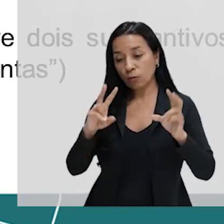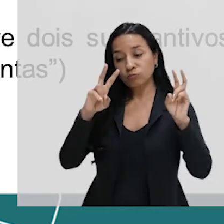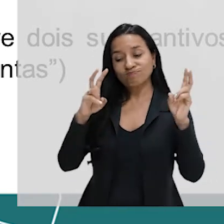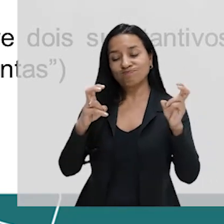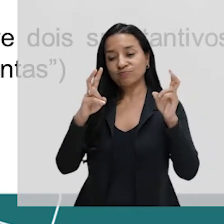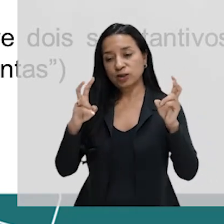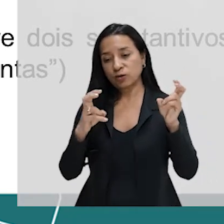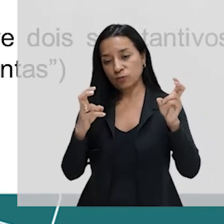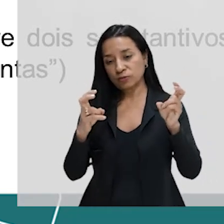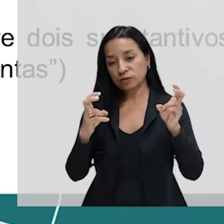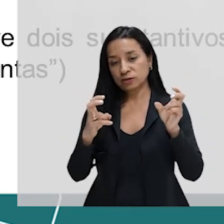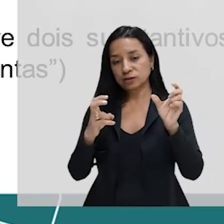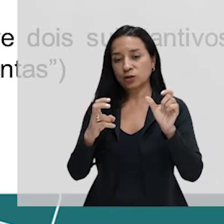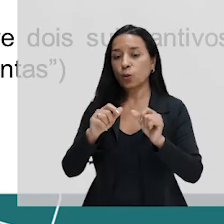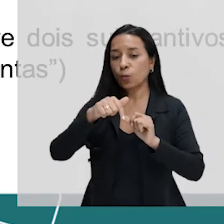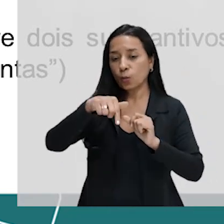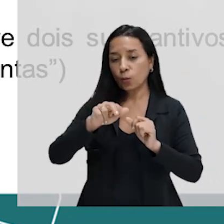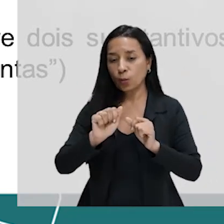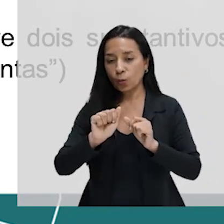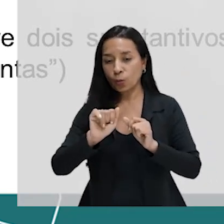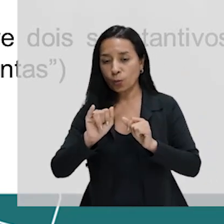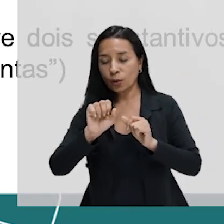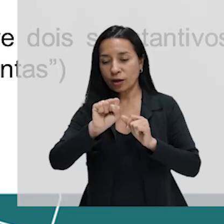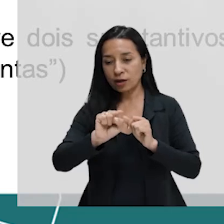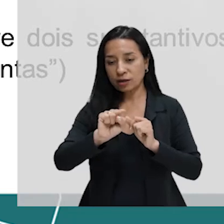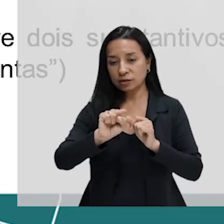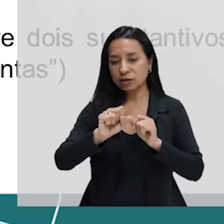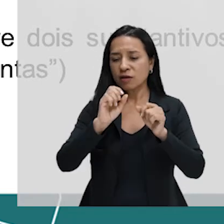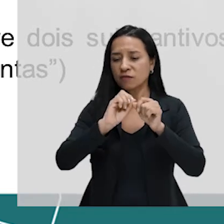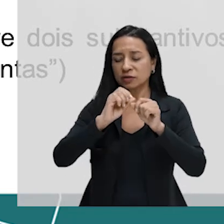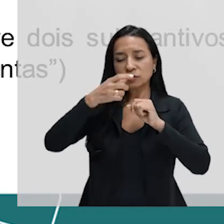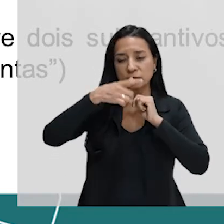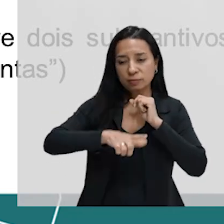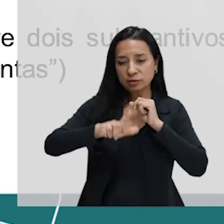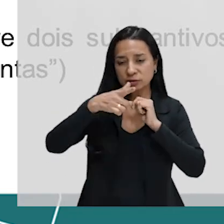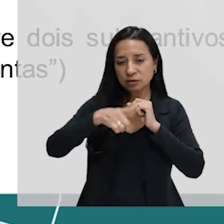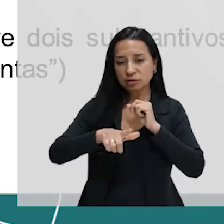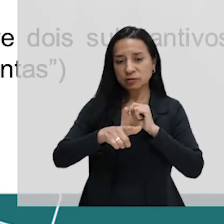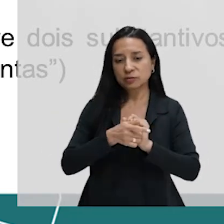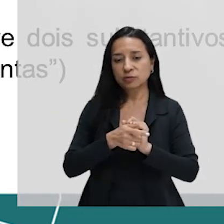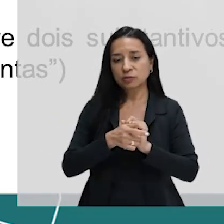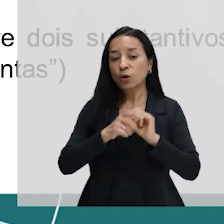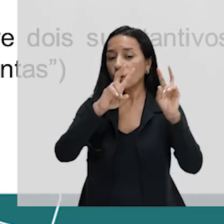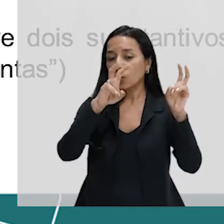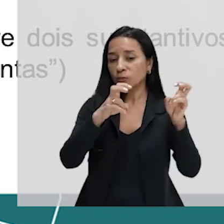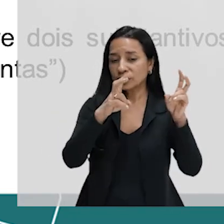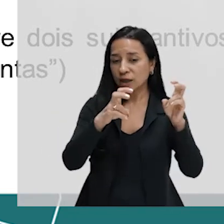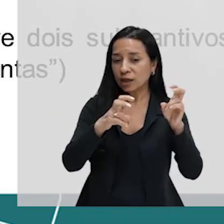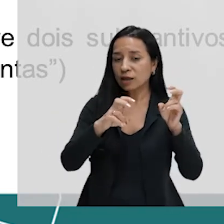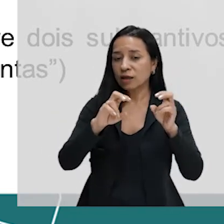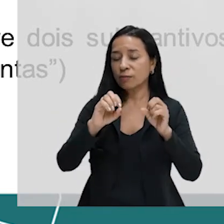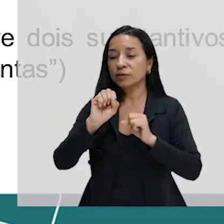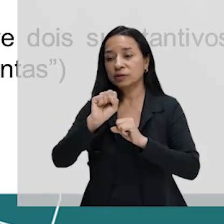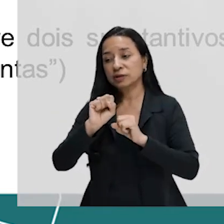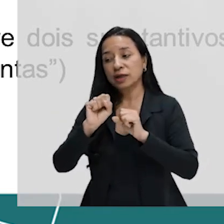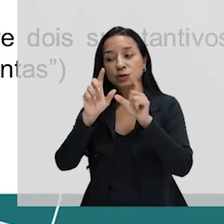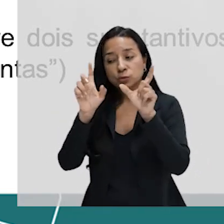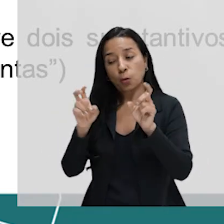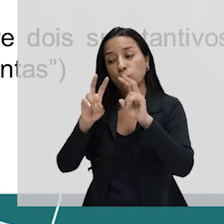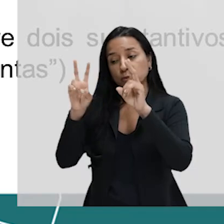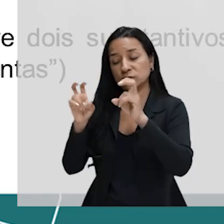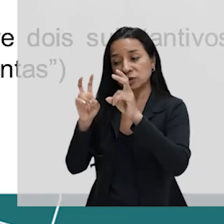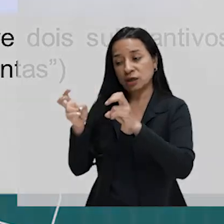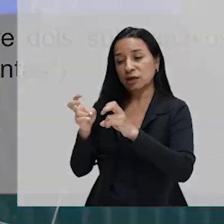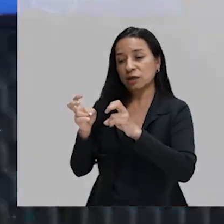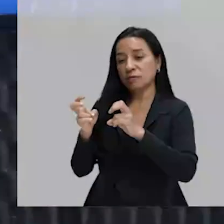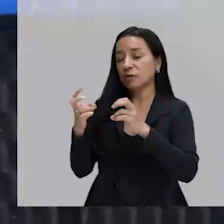Temas. Então, para que eu não fique o tempo todo fazendo essa repetição, imagine se eu falasse assim, ó, os temas sobre os temas falamos são bastante